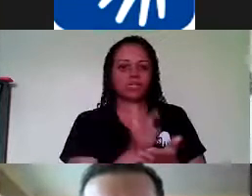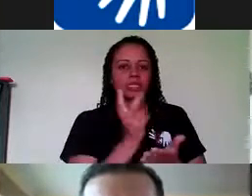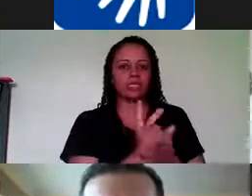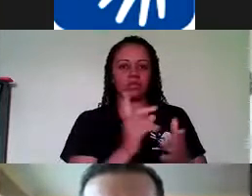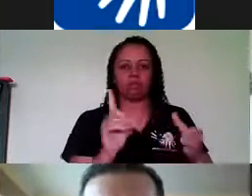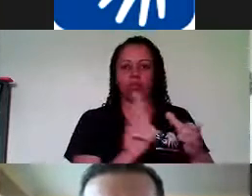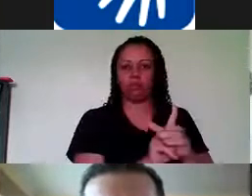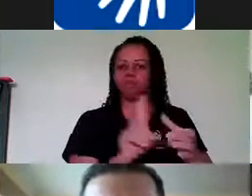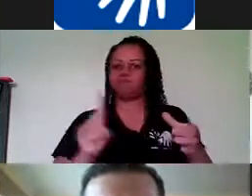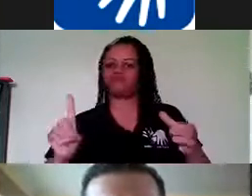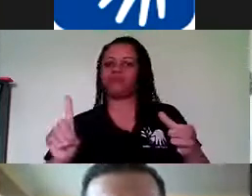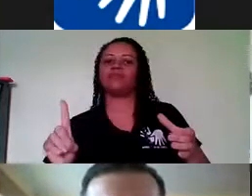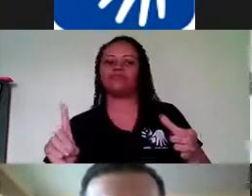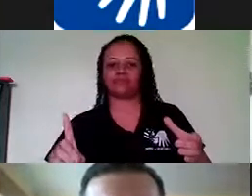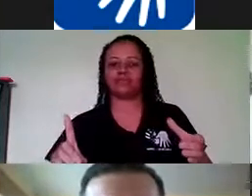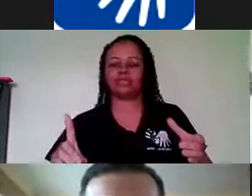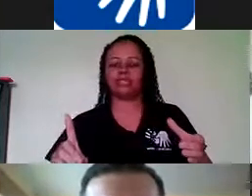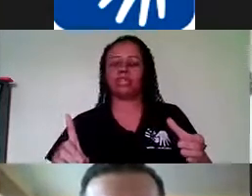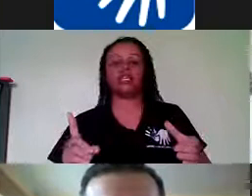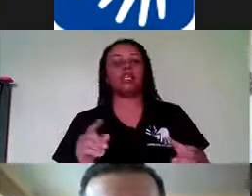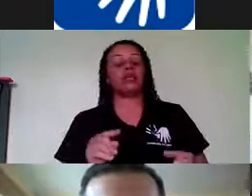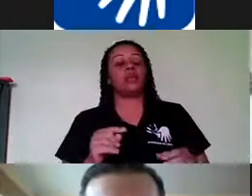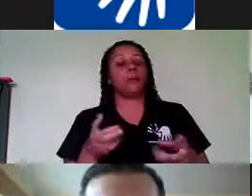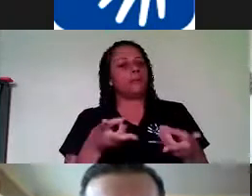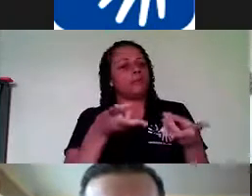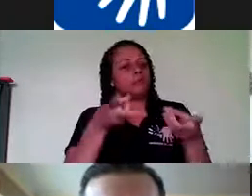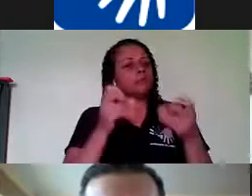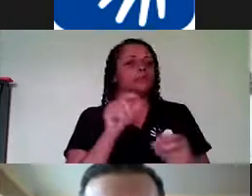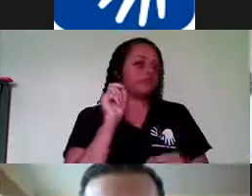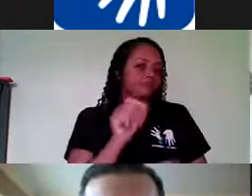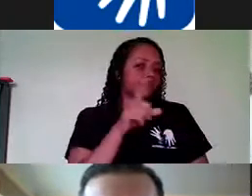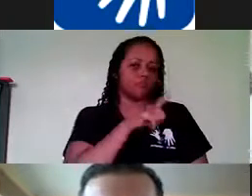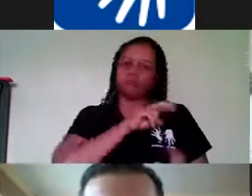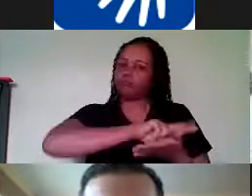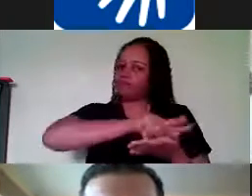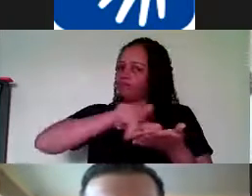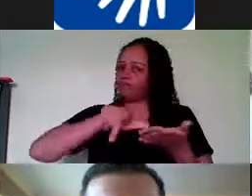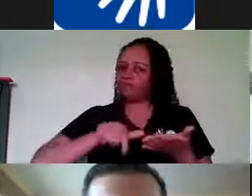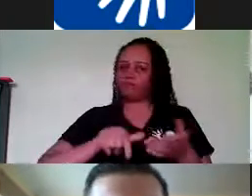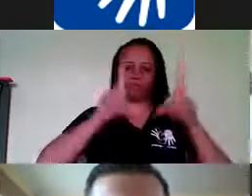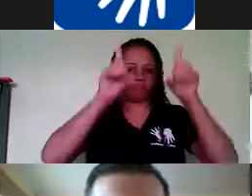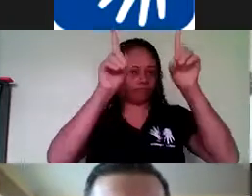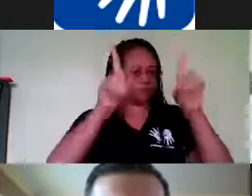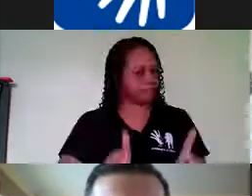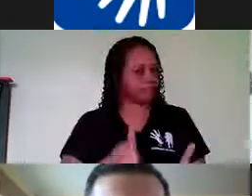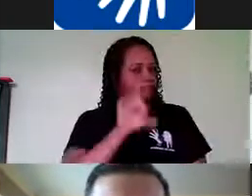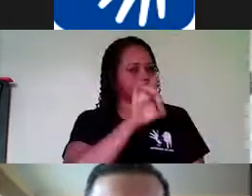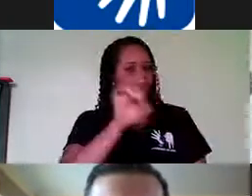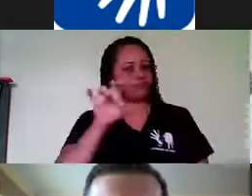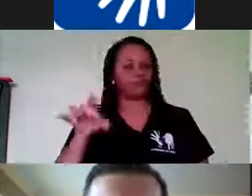E a gente vê assim que existem inúmeros deficientes, cada um com uma característica